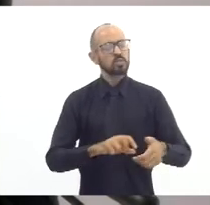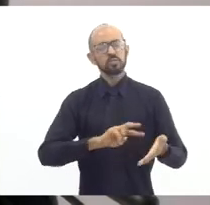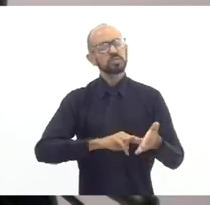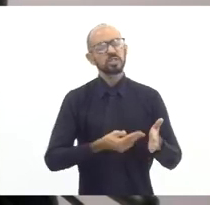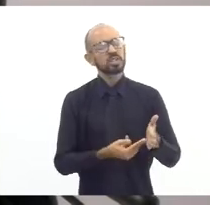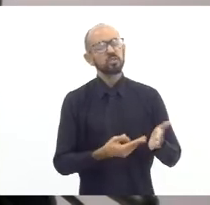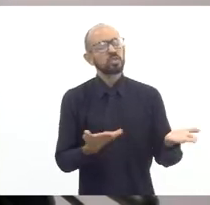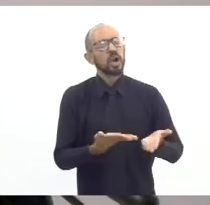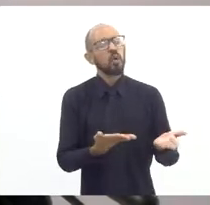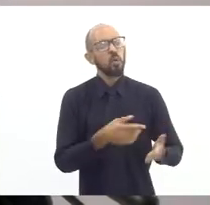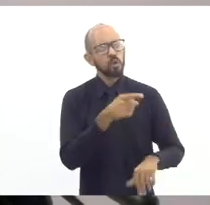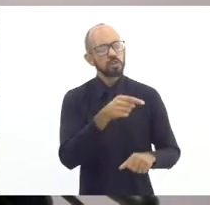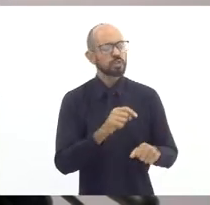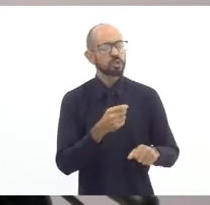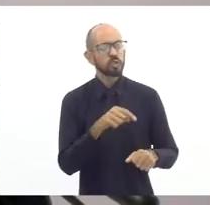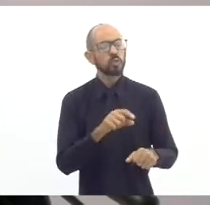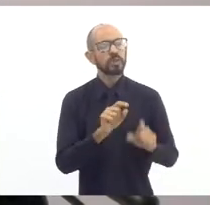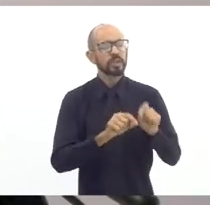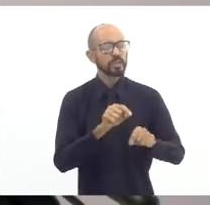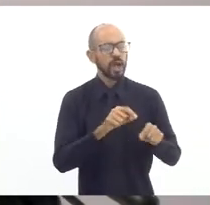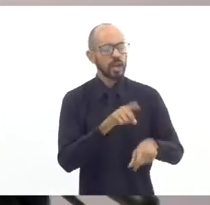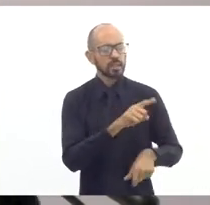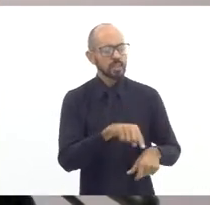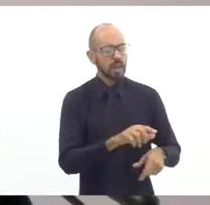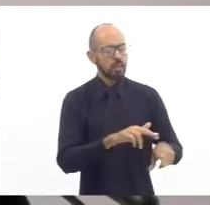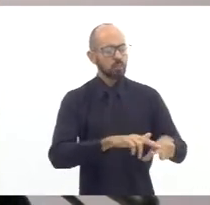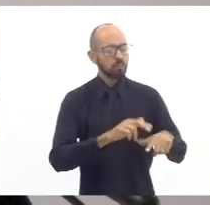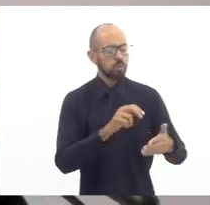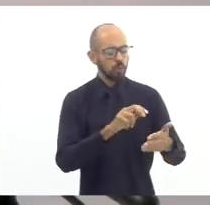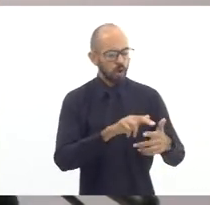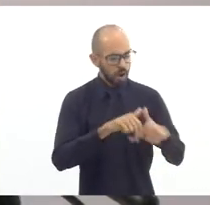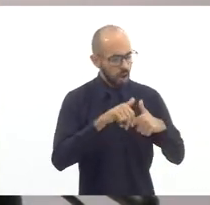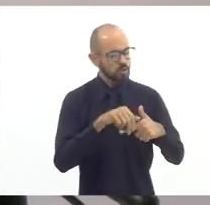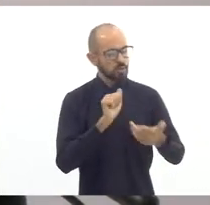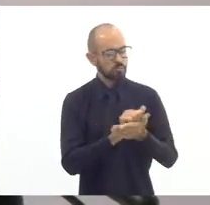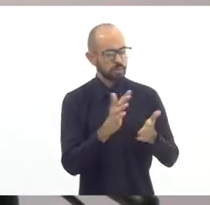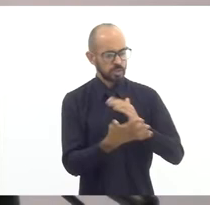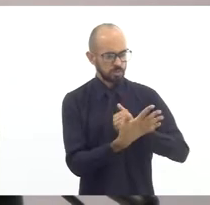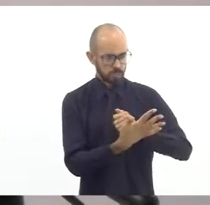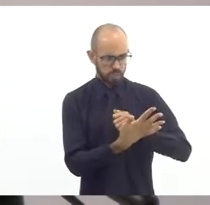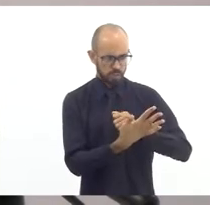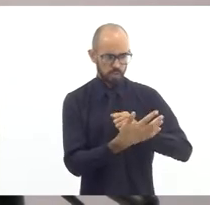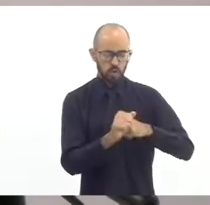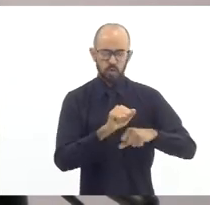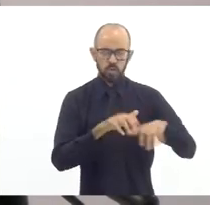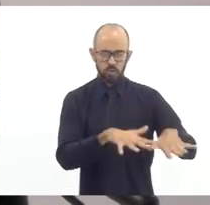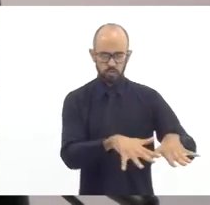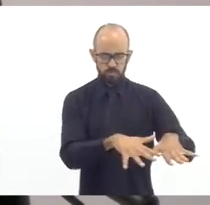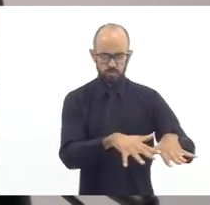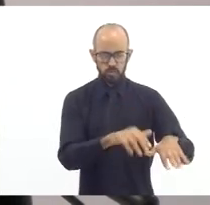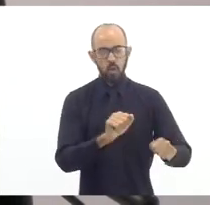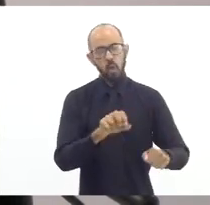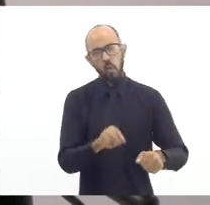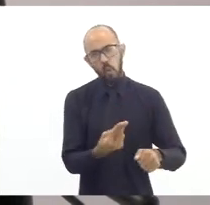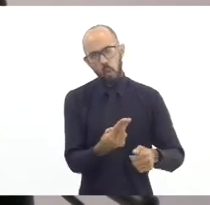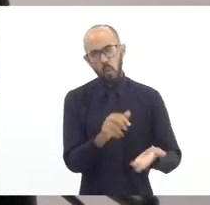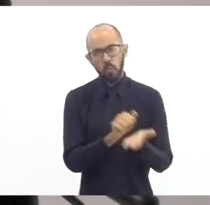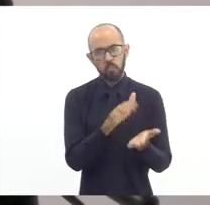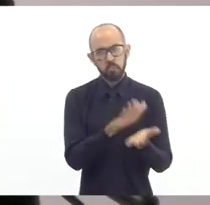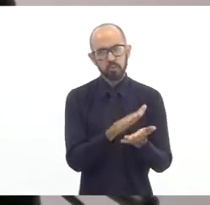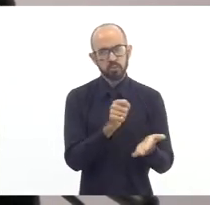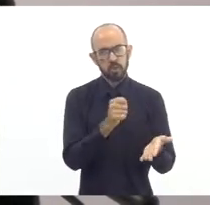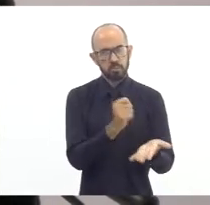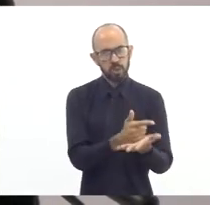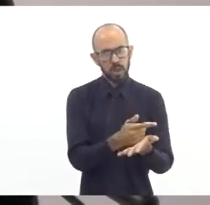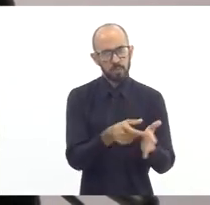suspenso em termos de dívida que foram suspensas pela pandemia? Sejam multas que tinham sido aplicadas